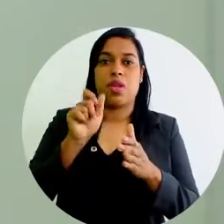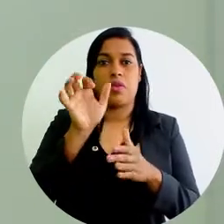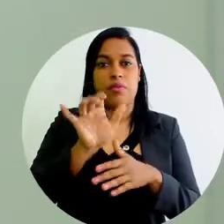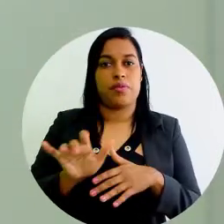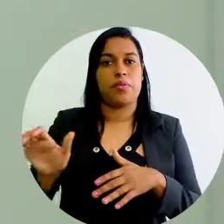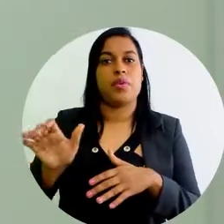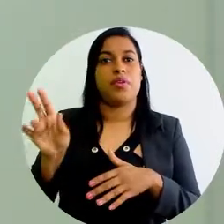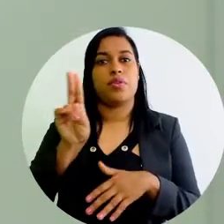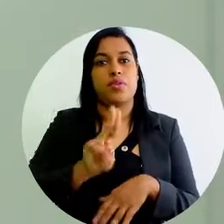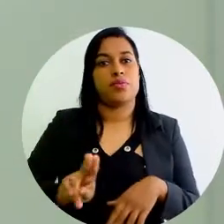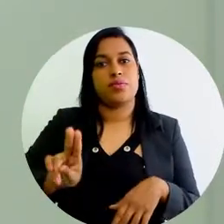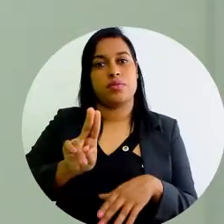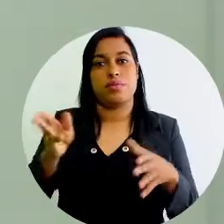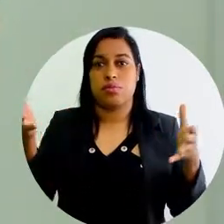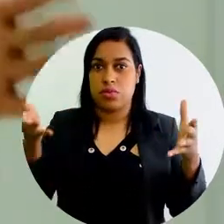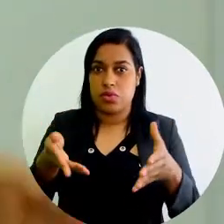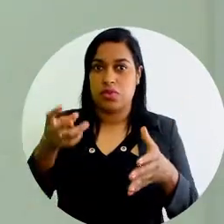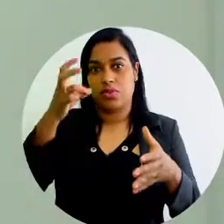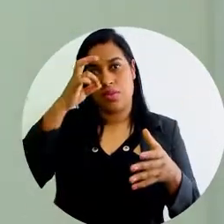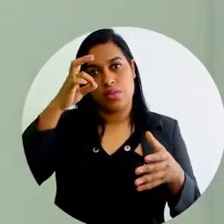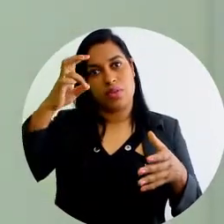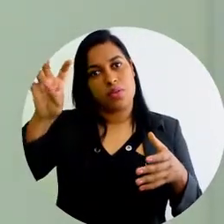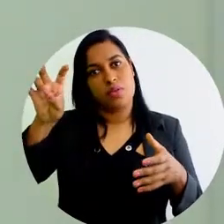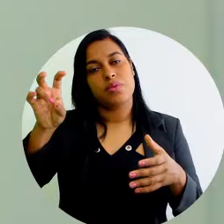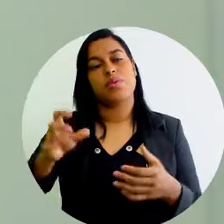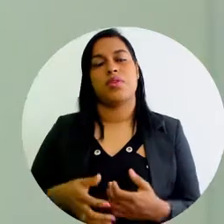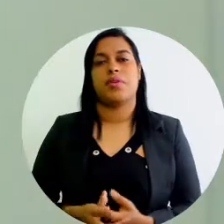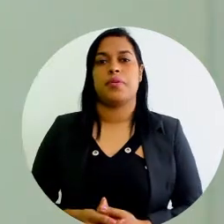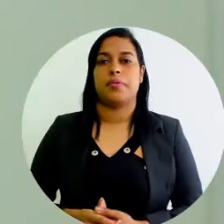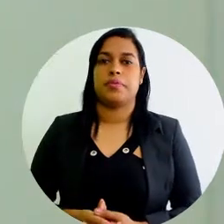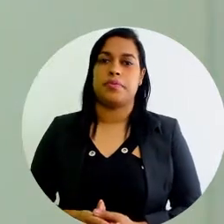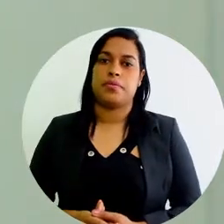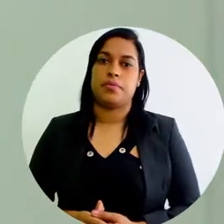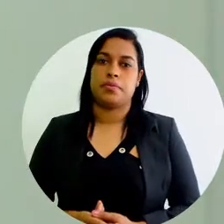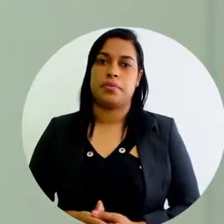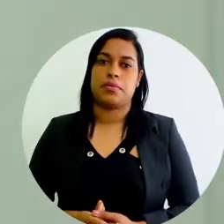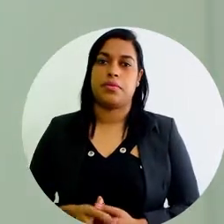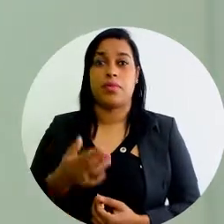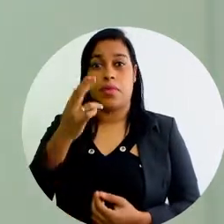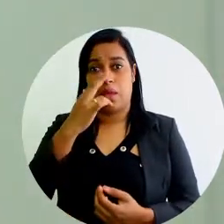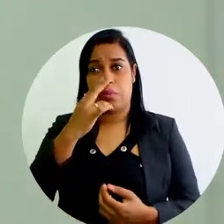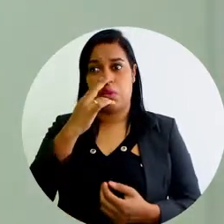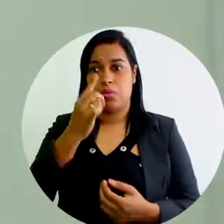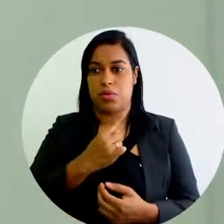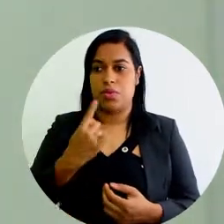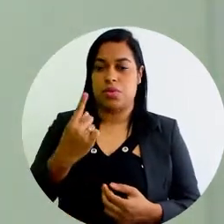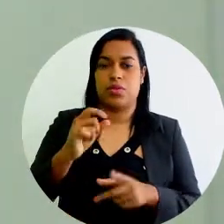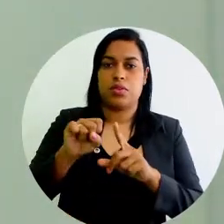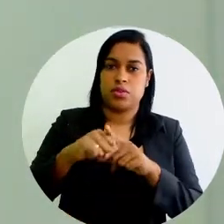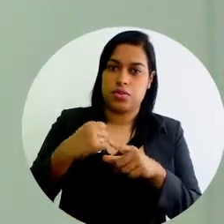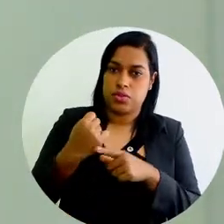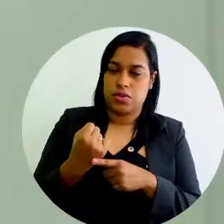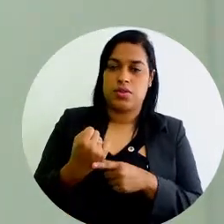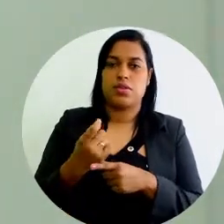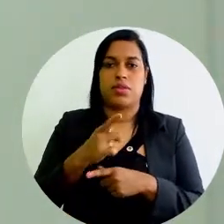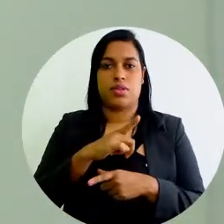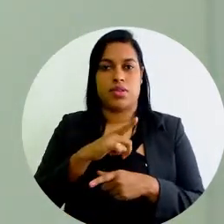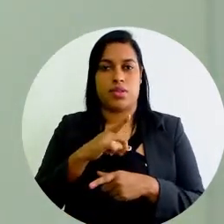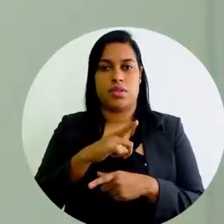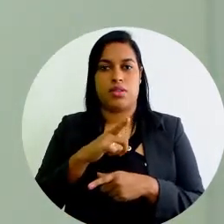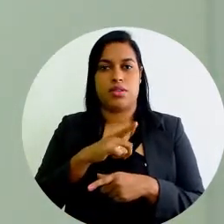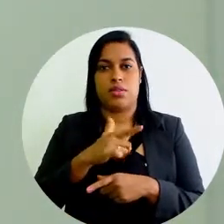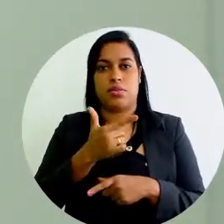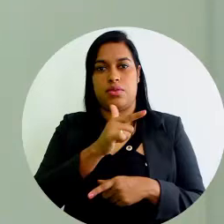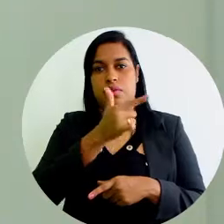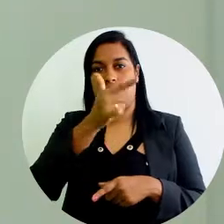ao alfabeto que nós usamos hoje na nossa cultura ocidental. E mesmo na nossa sociedade, nós